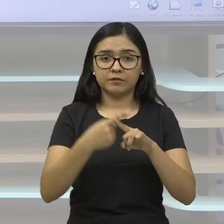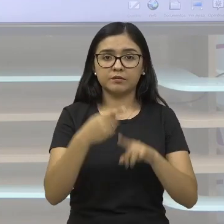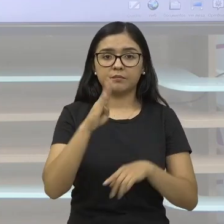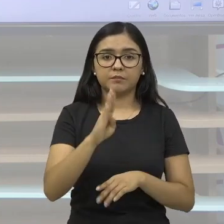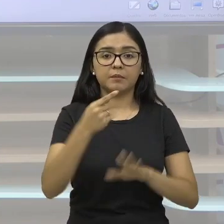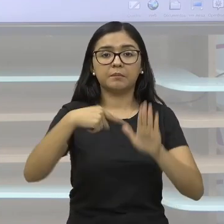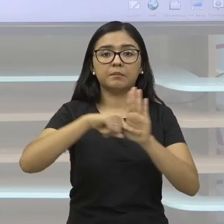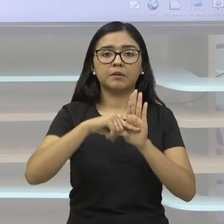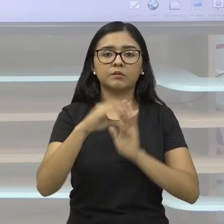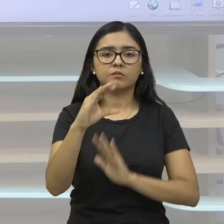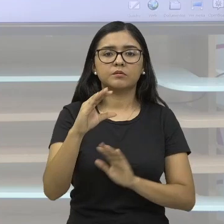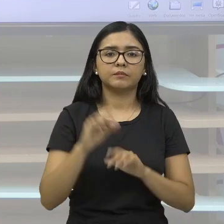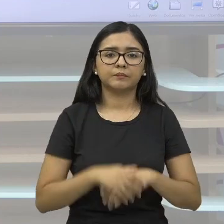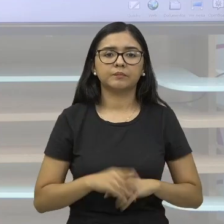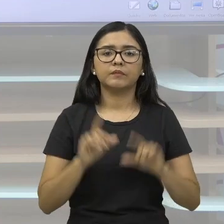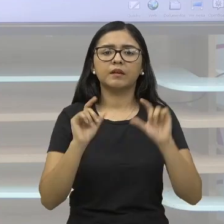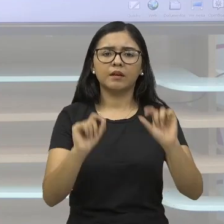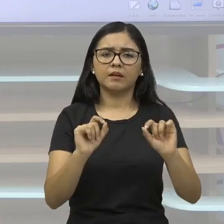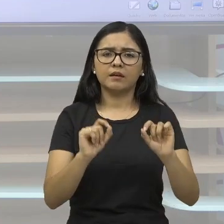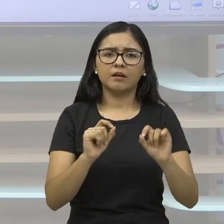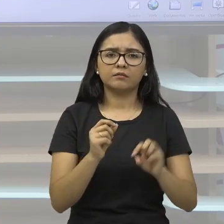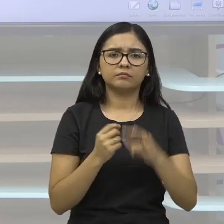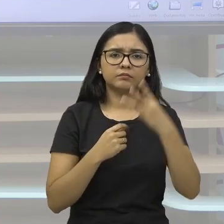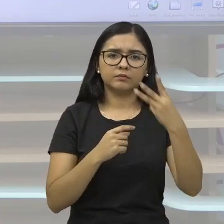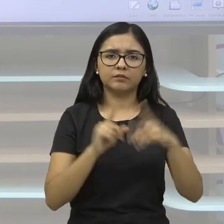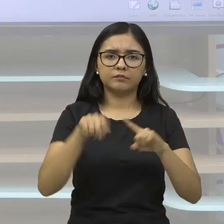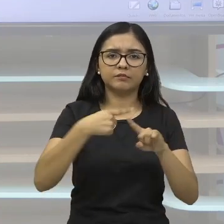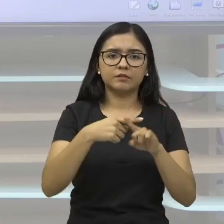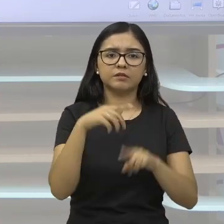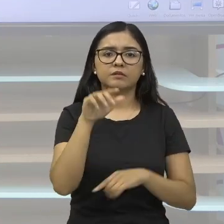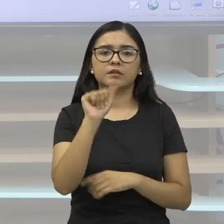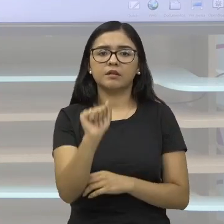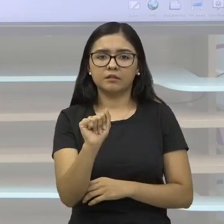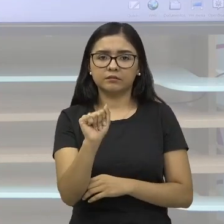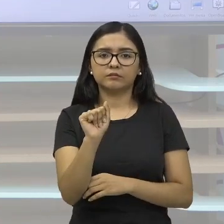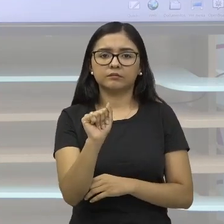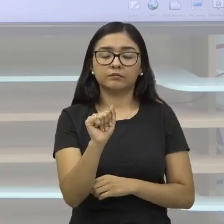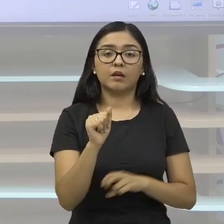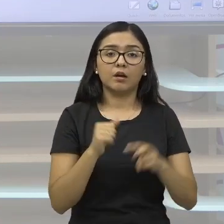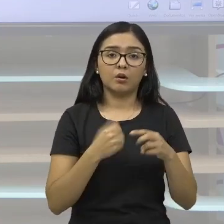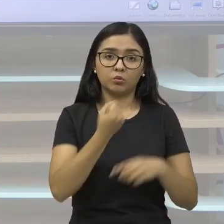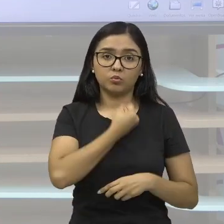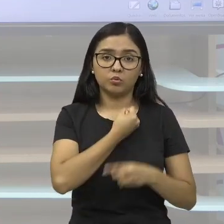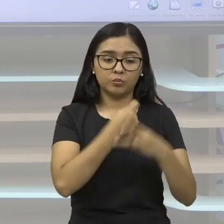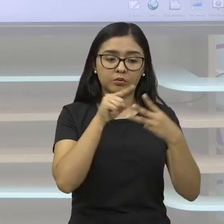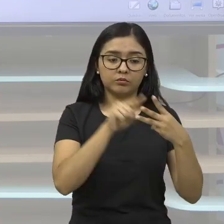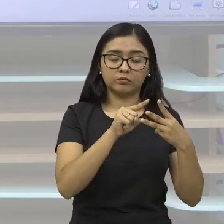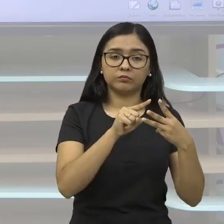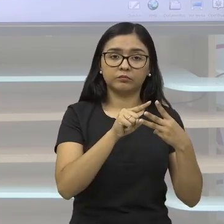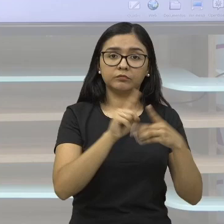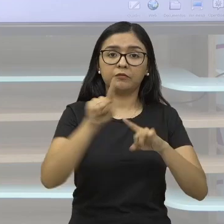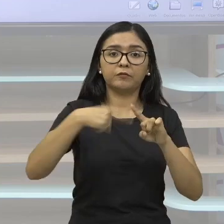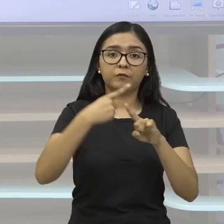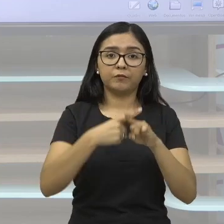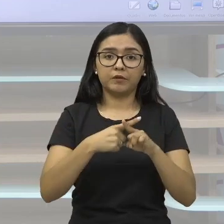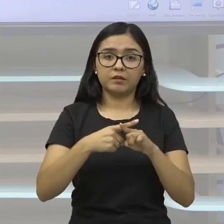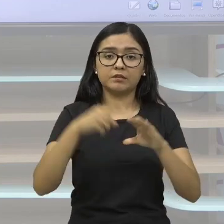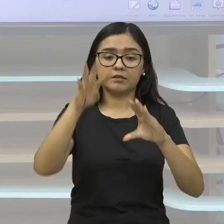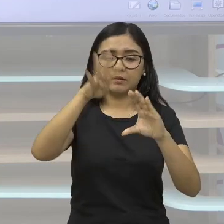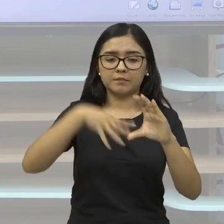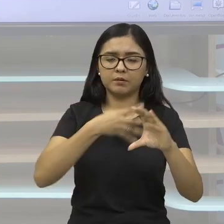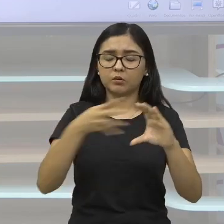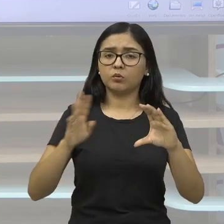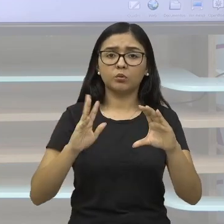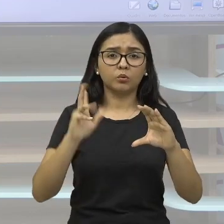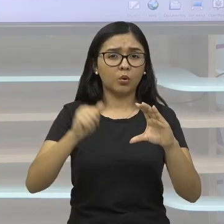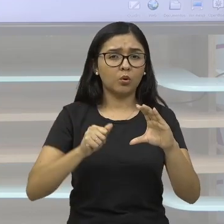C. Quem é 3 vezes A? É o número 3 vezes a matriz A. Então, eu multipliquei 3 com todos os